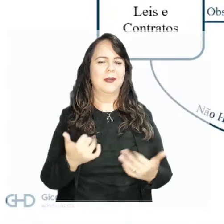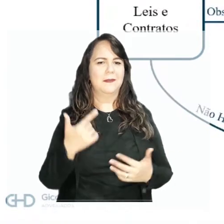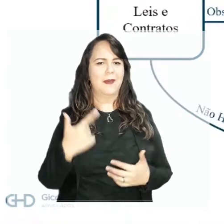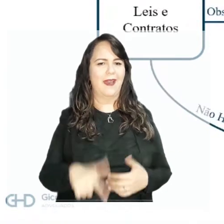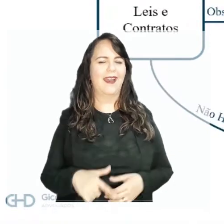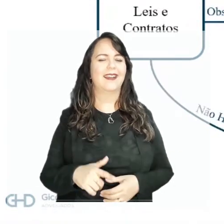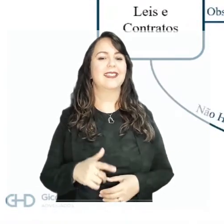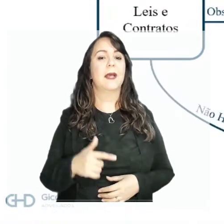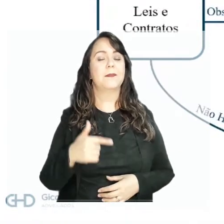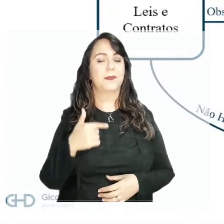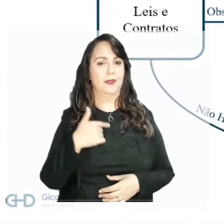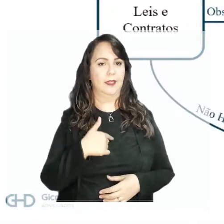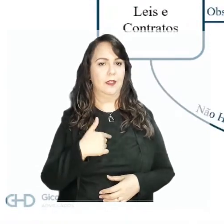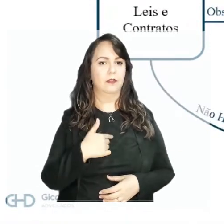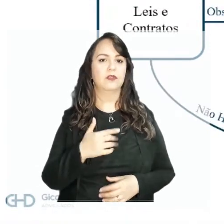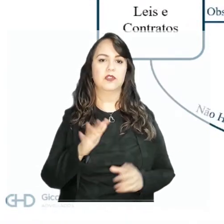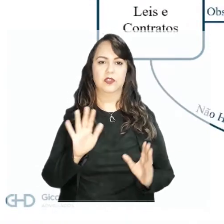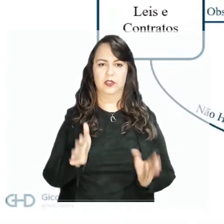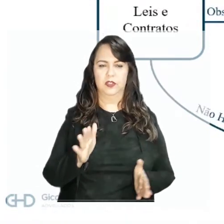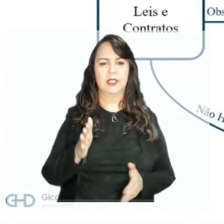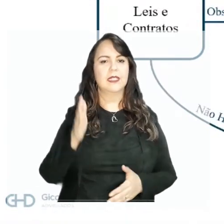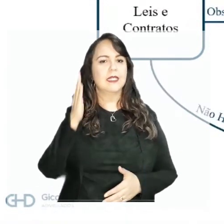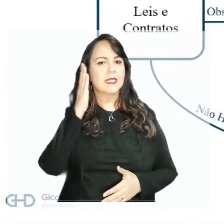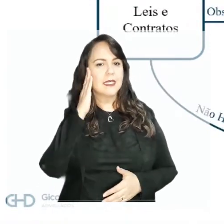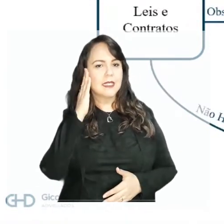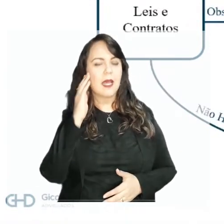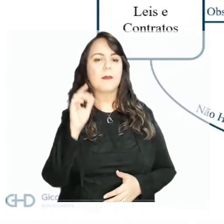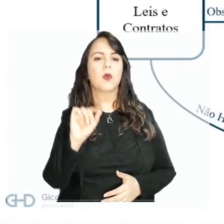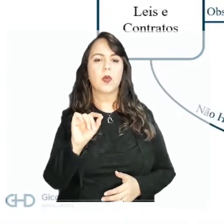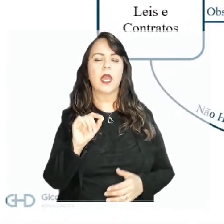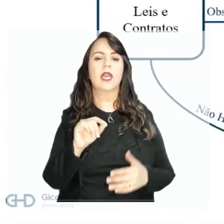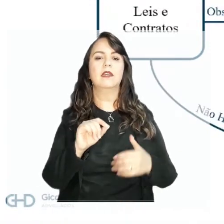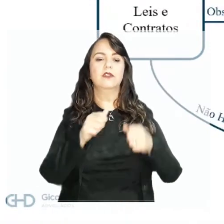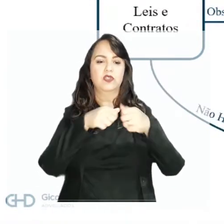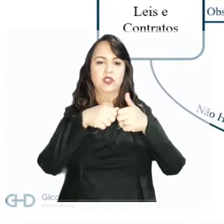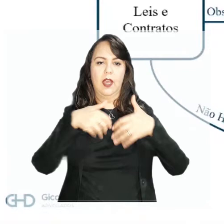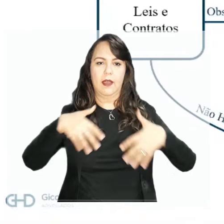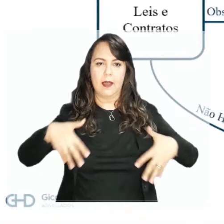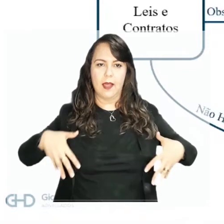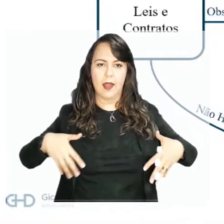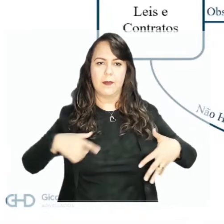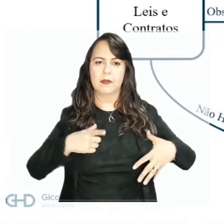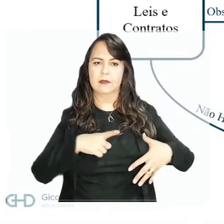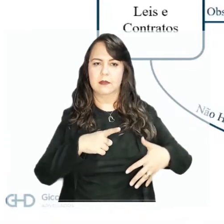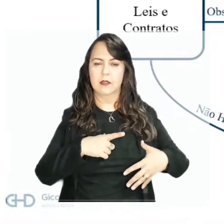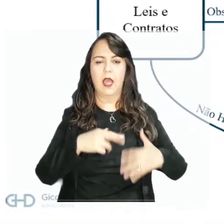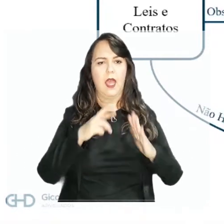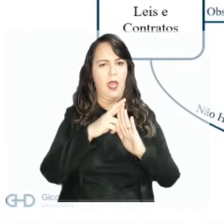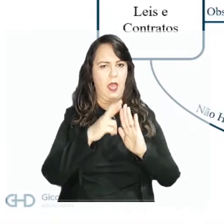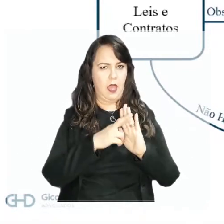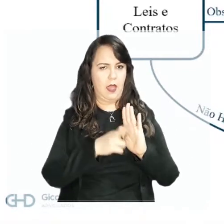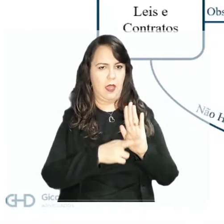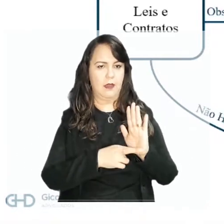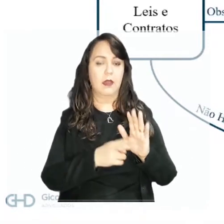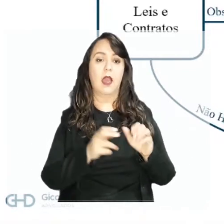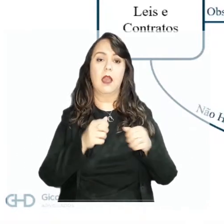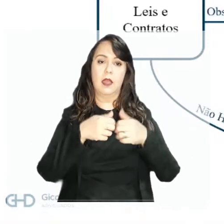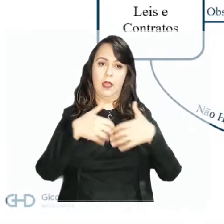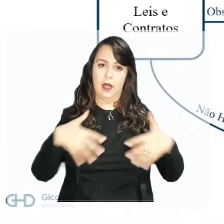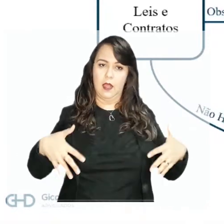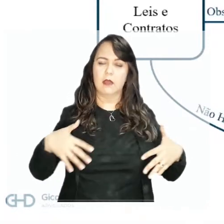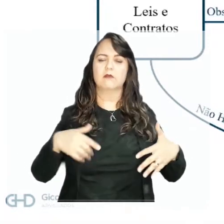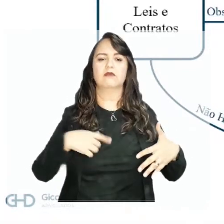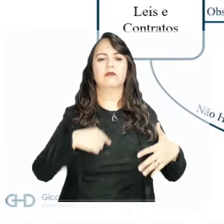diagrama hermenêutico, mesmo quando as regras são claras, os juízes, basicamente, só tem que aplicar, faz a subsunção,